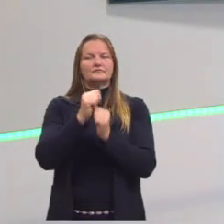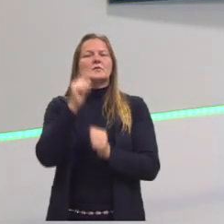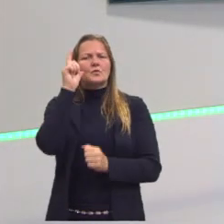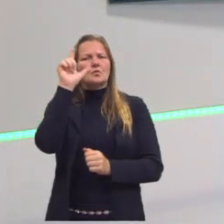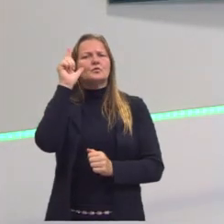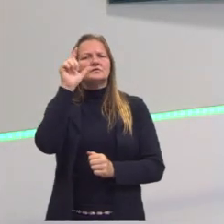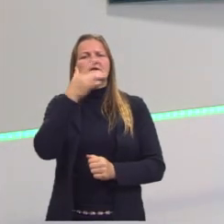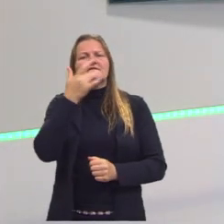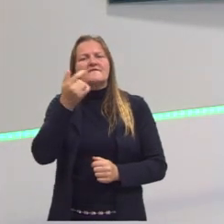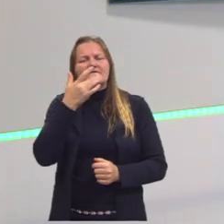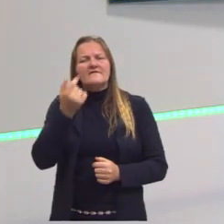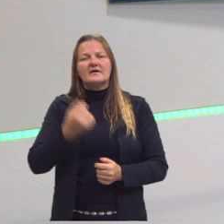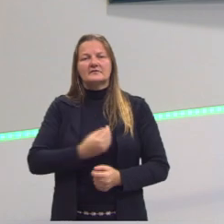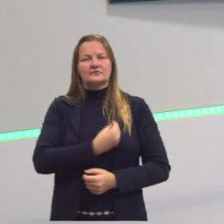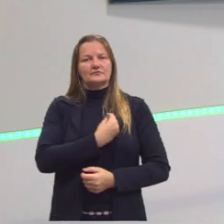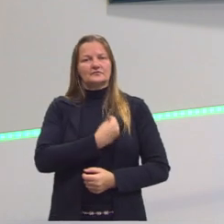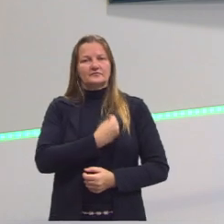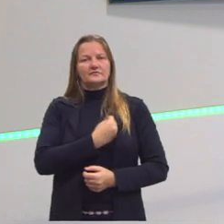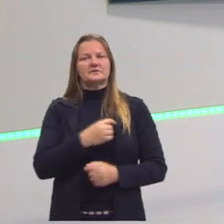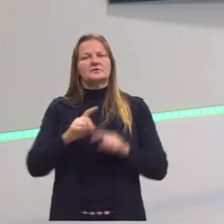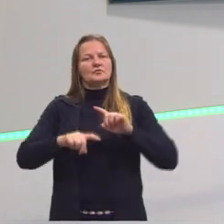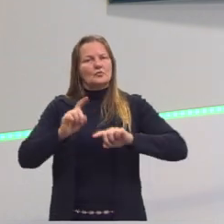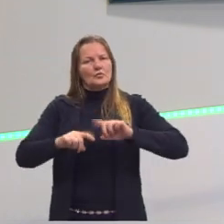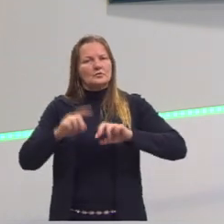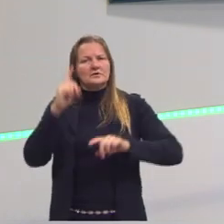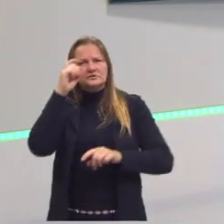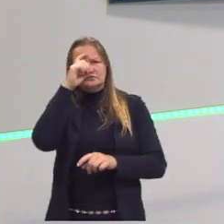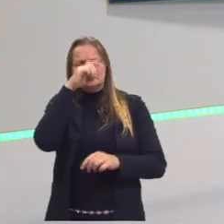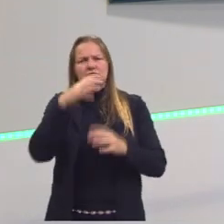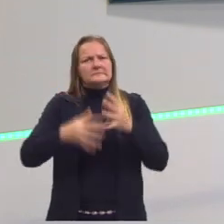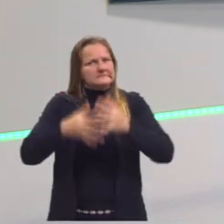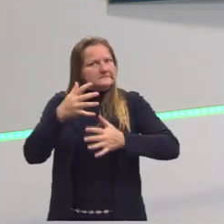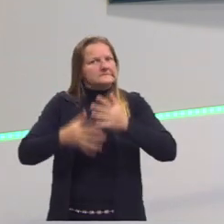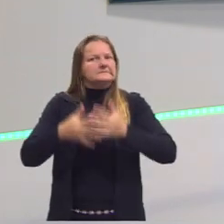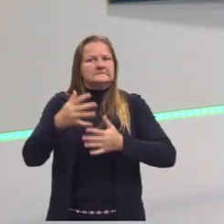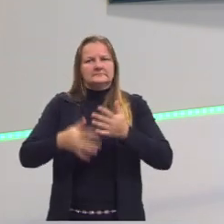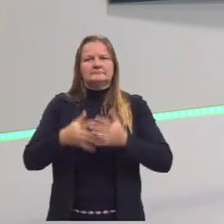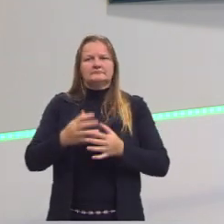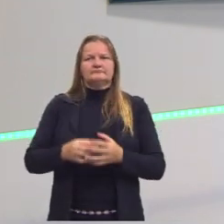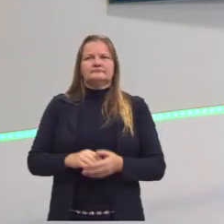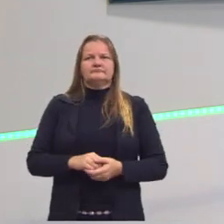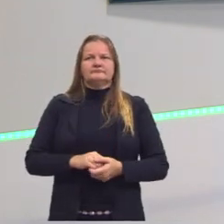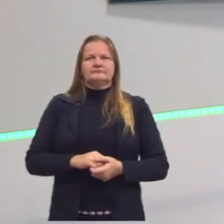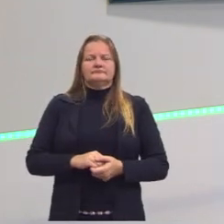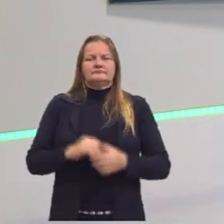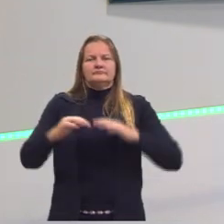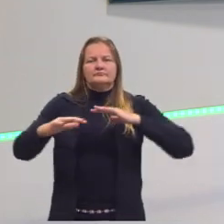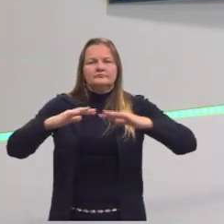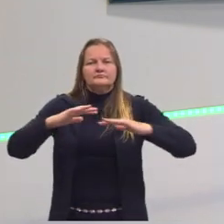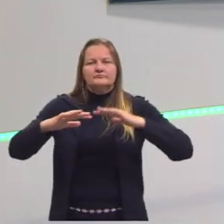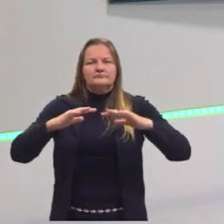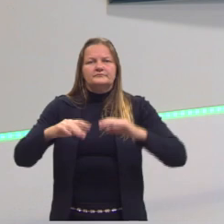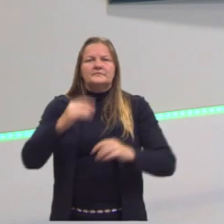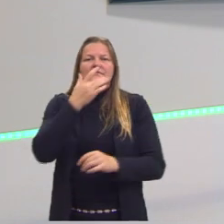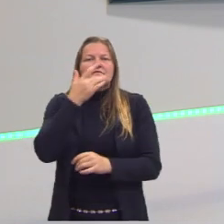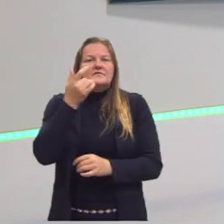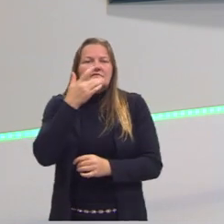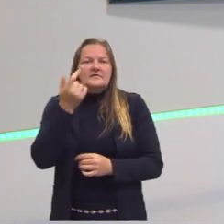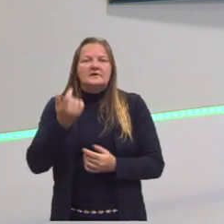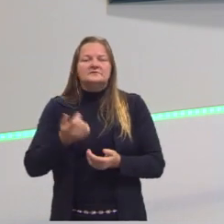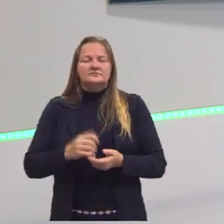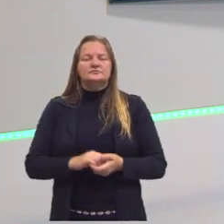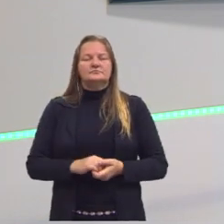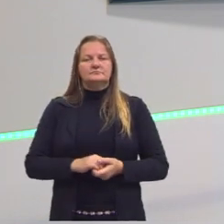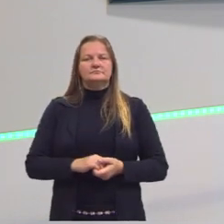então facilitar ao coisas que seriam complicadas a gente é movimentar fica um pouco mais